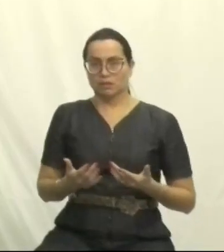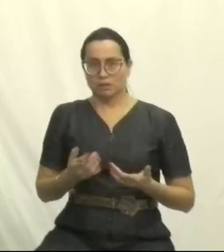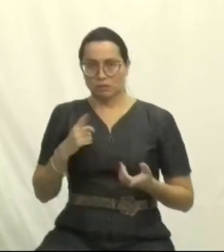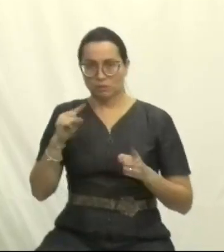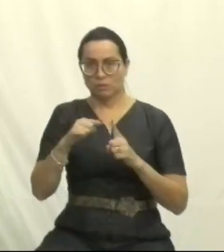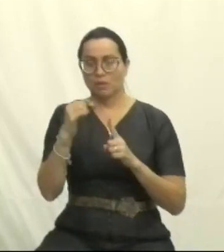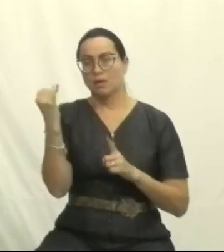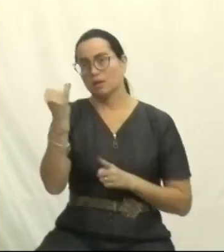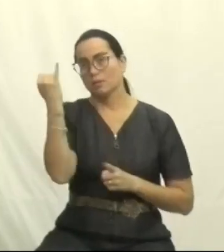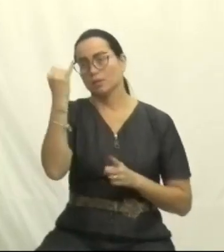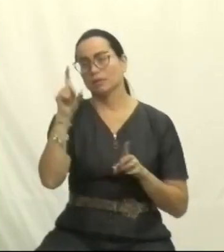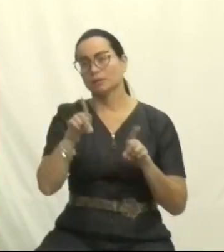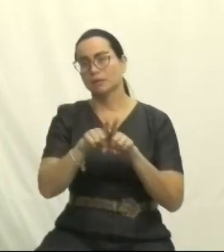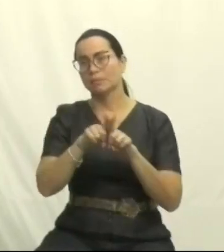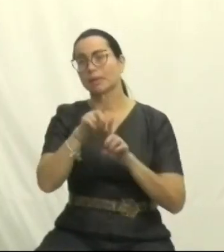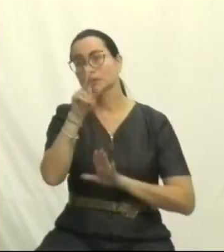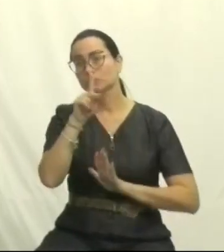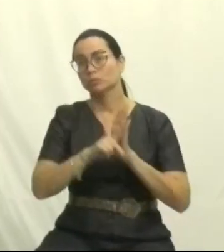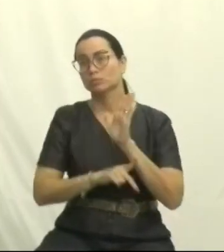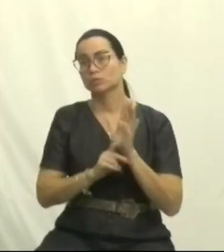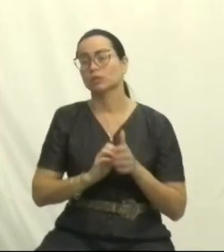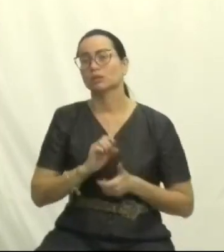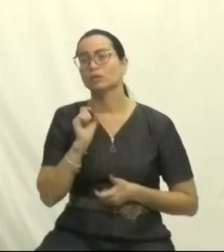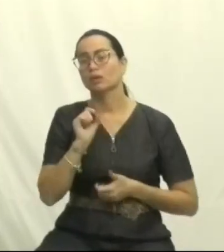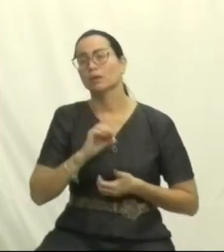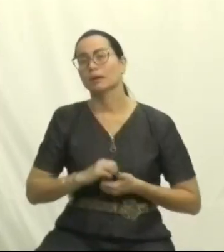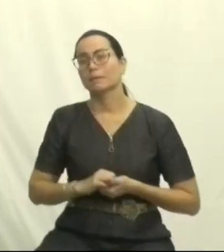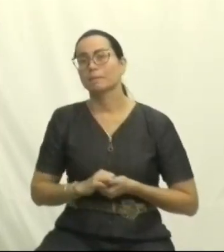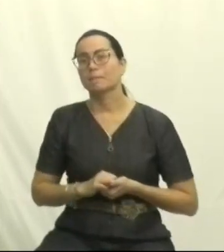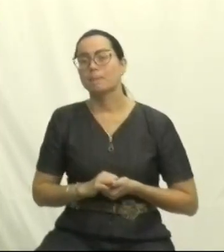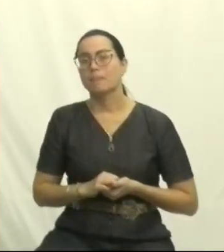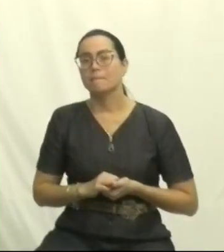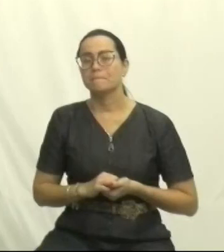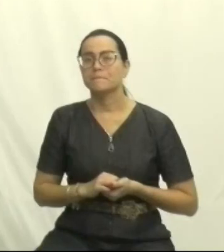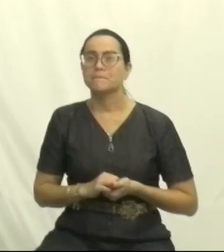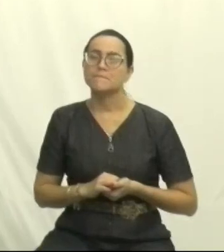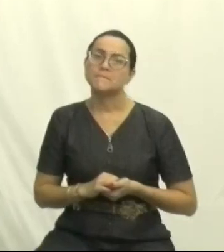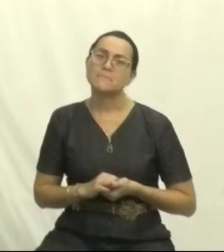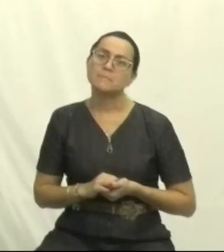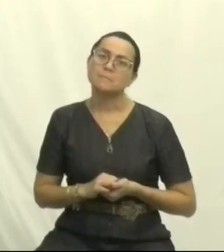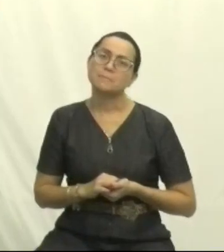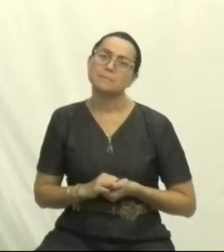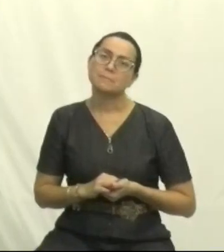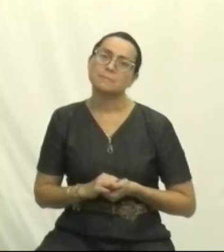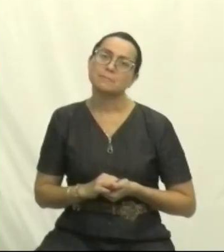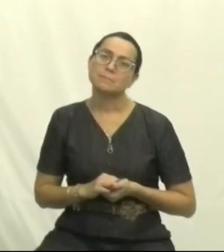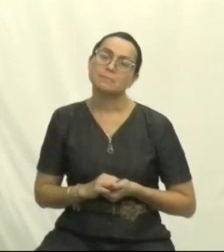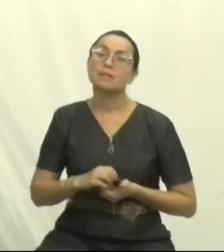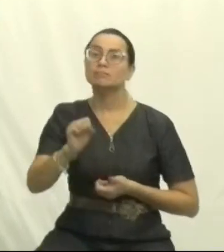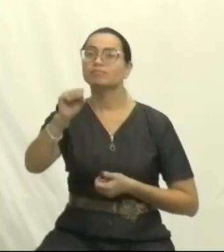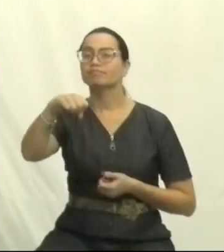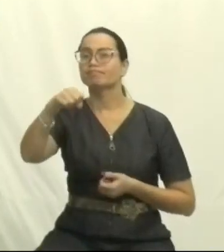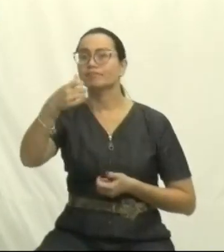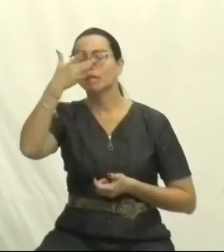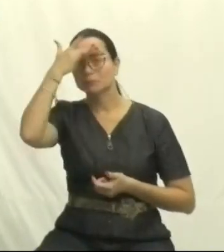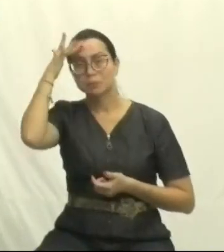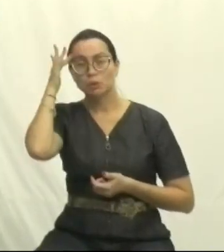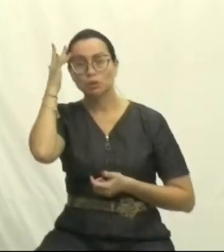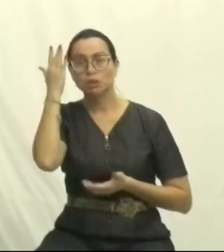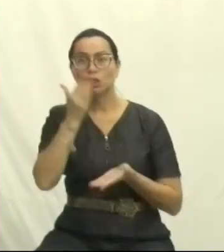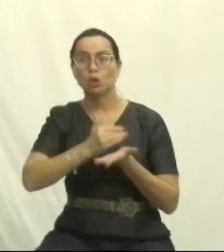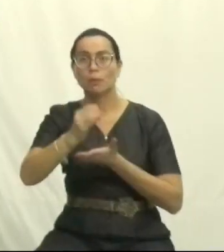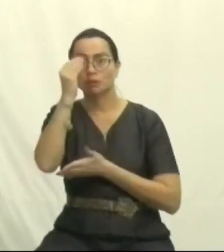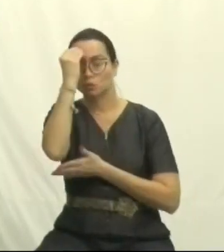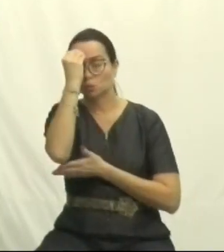também desse programa que é a pulverização, né, das pessoas com a formação, com o conhecimento para atuar no